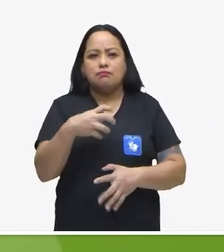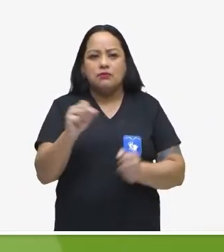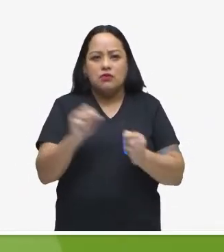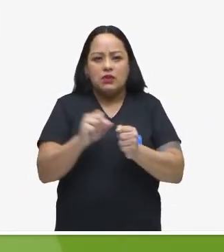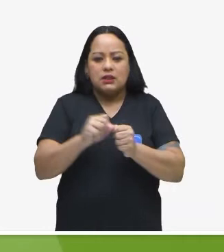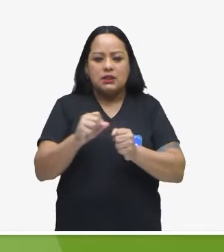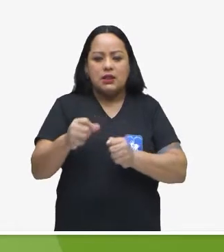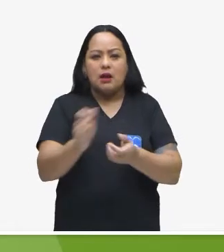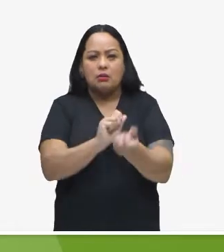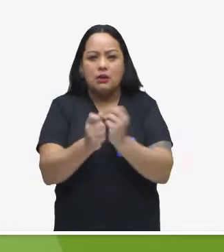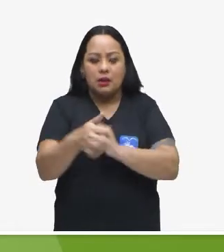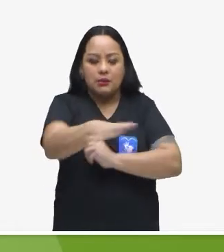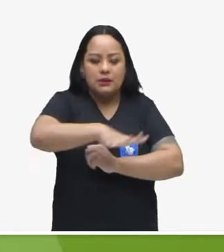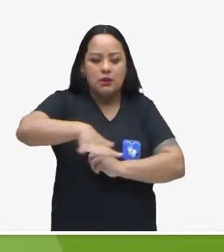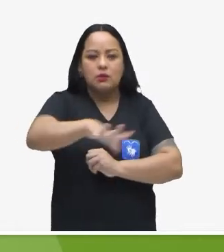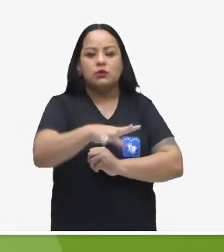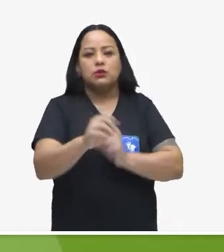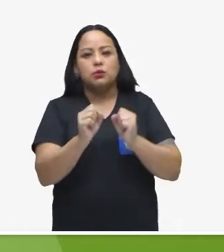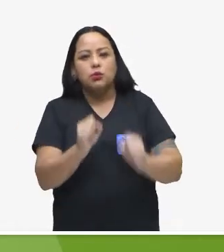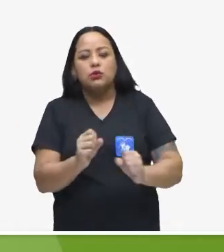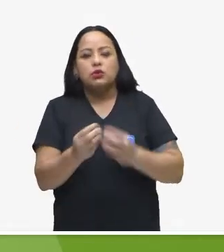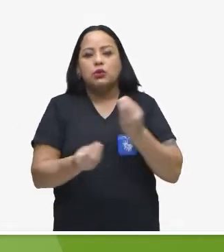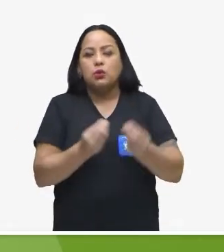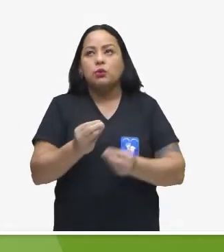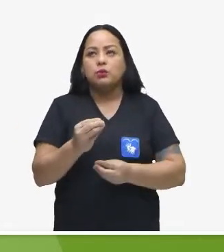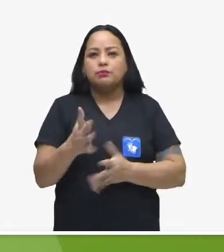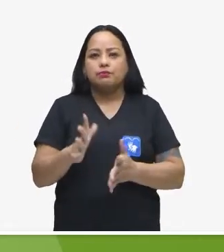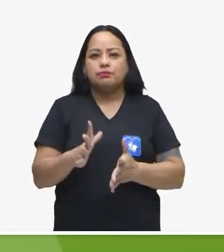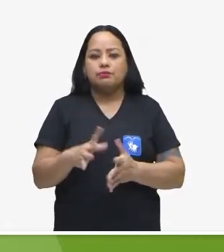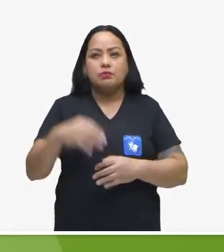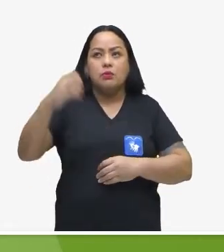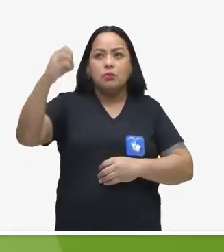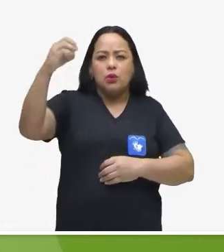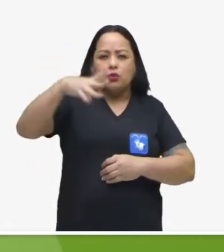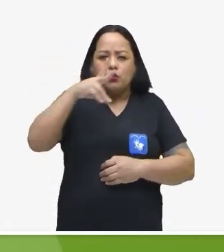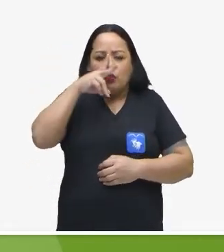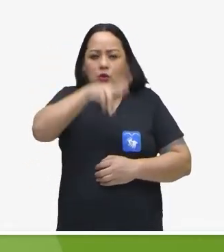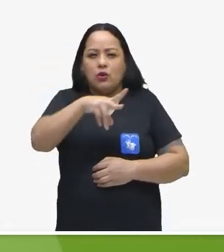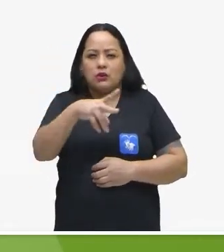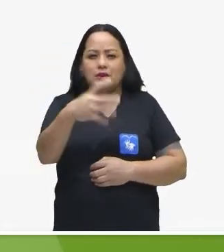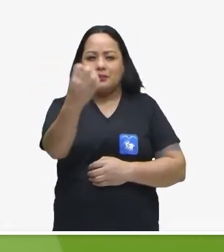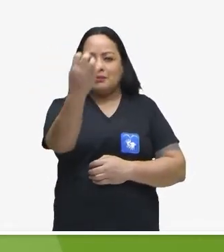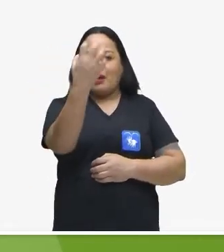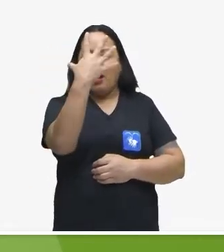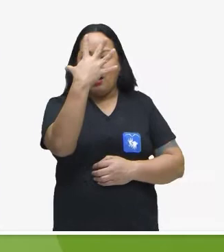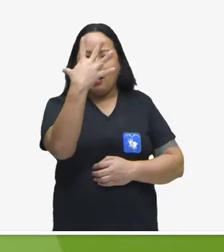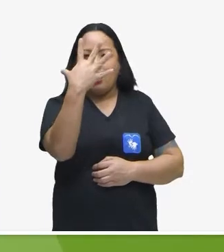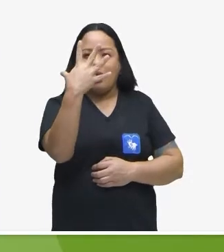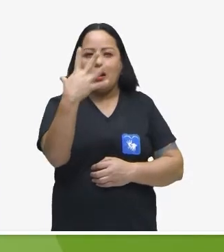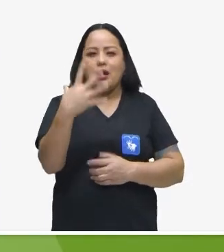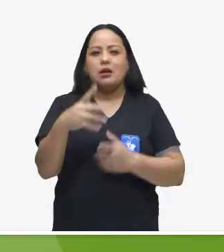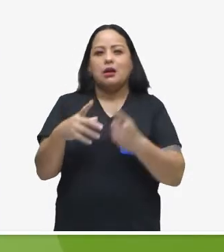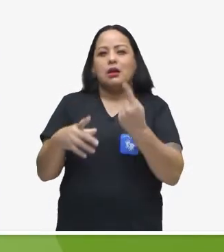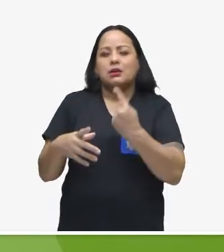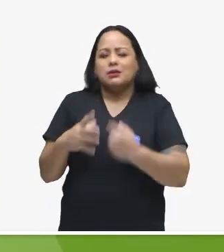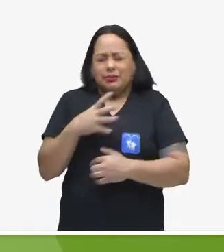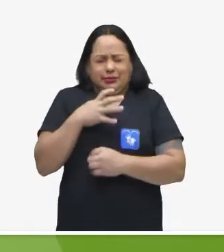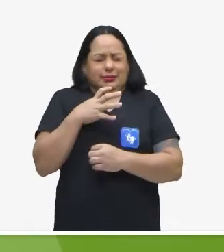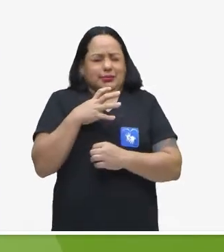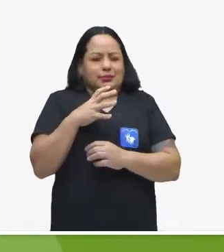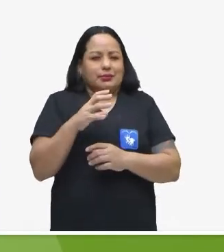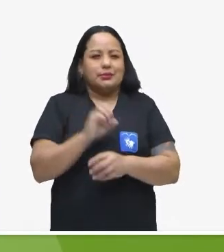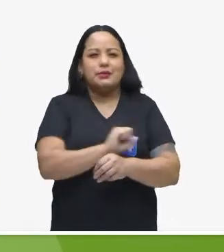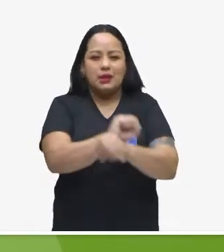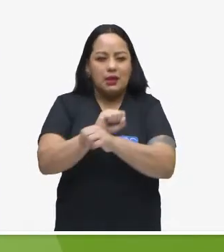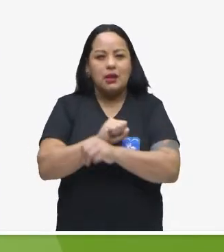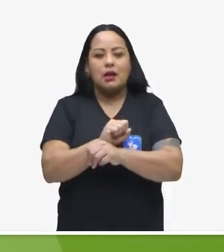ambiente. Então, seja a gente, de repente, ligarem uma luz forte no nosso rosto, né? Então, a gente já reage fechando